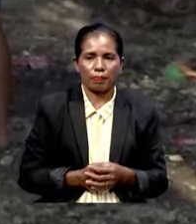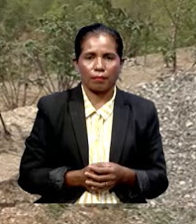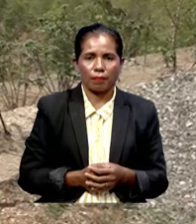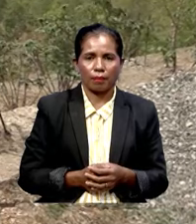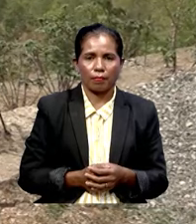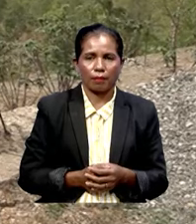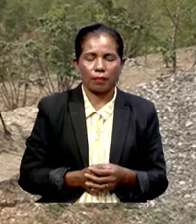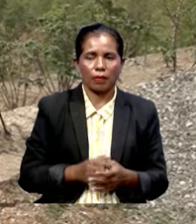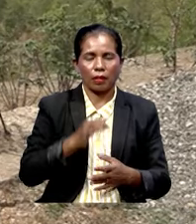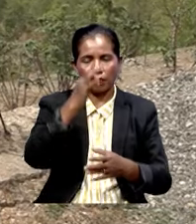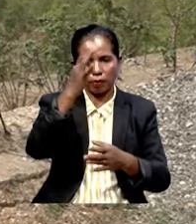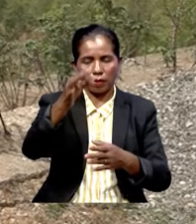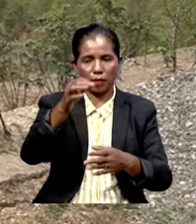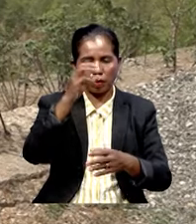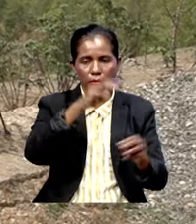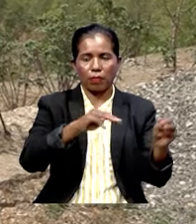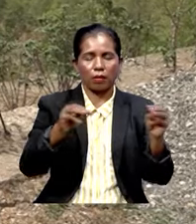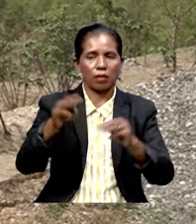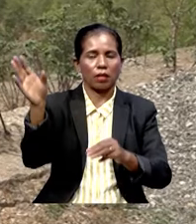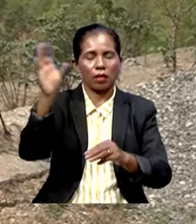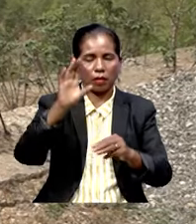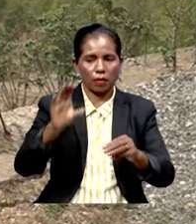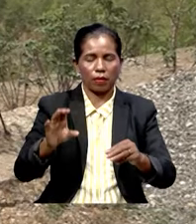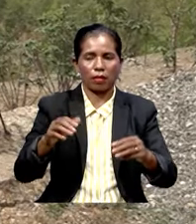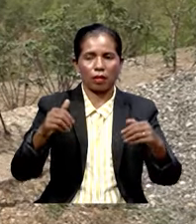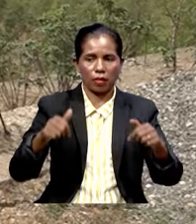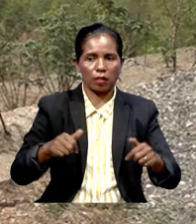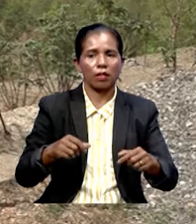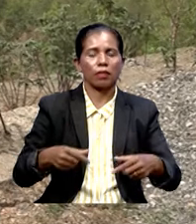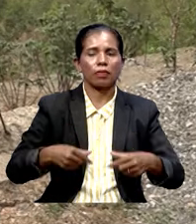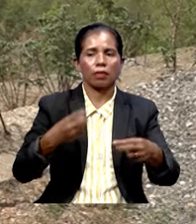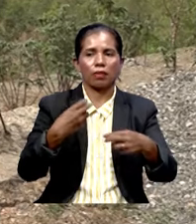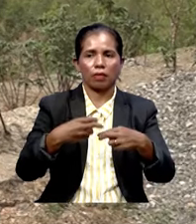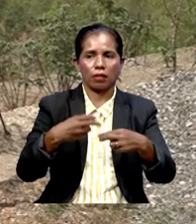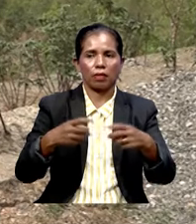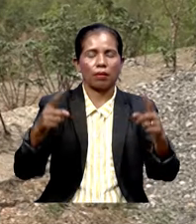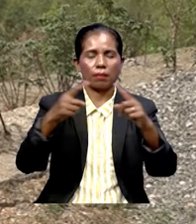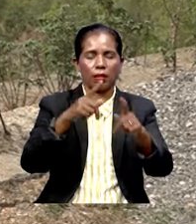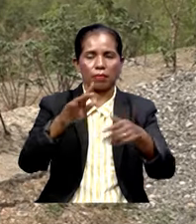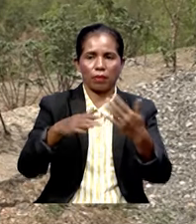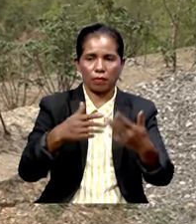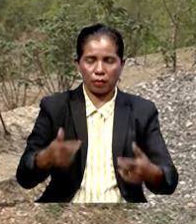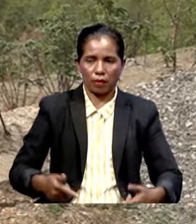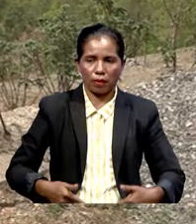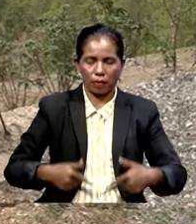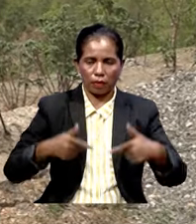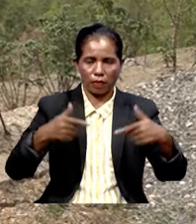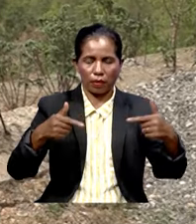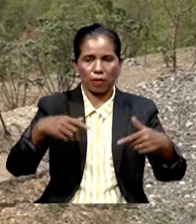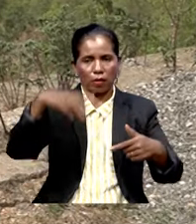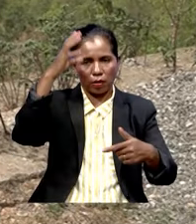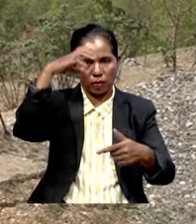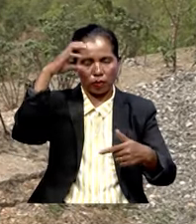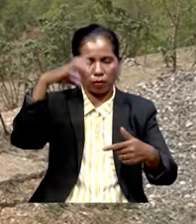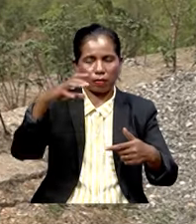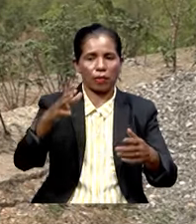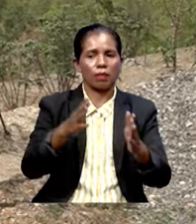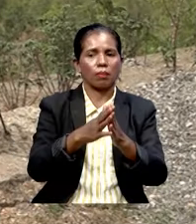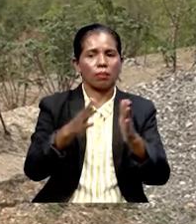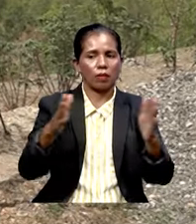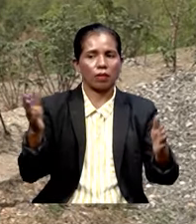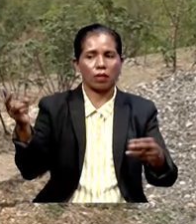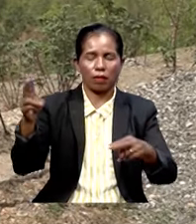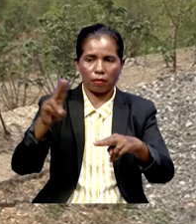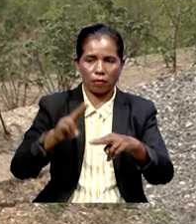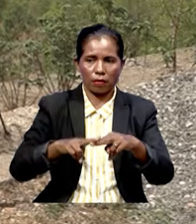Iha futuro mudança climática nebe acontece se foi impacto ba emania mores. Udan beng nebe makas,